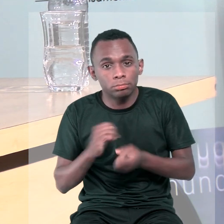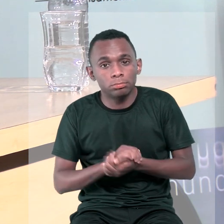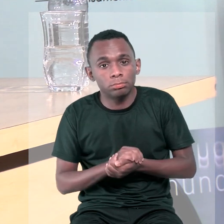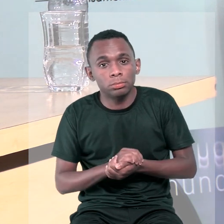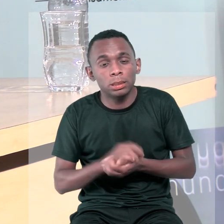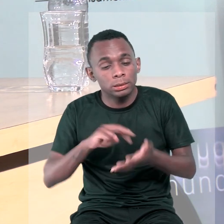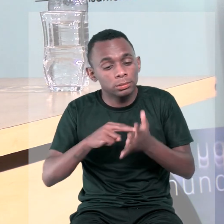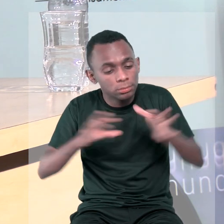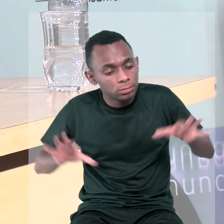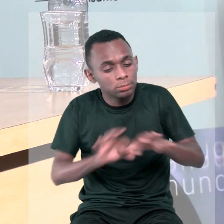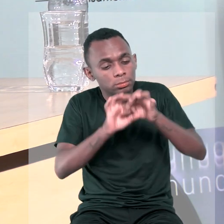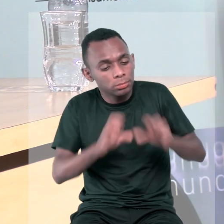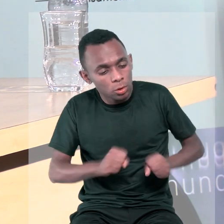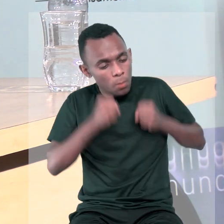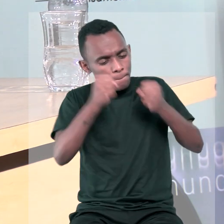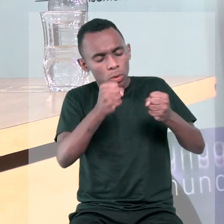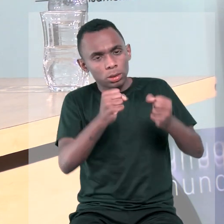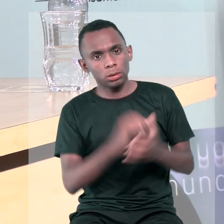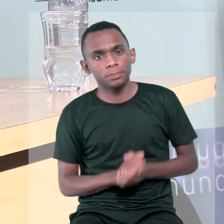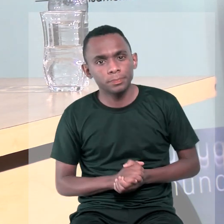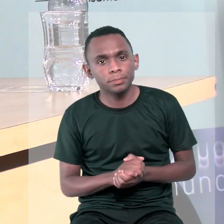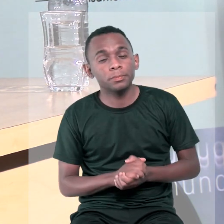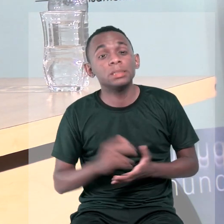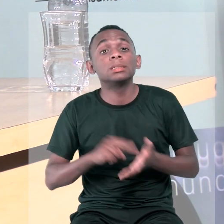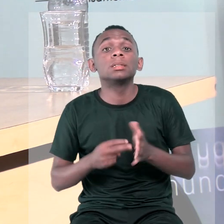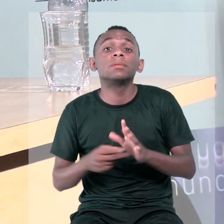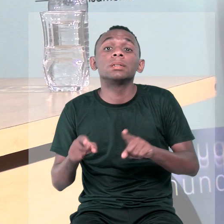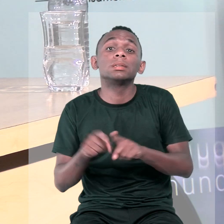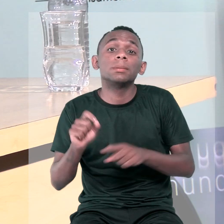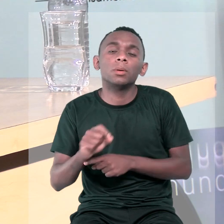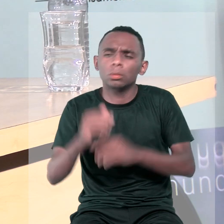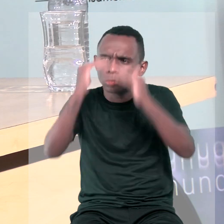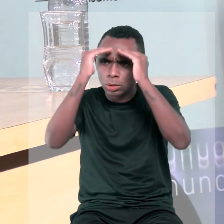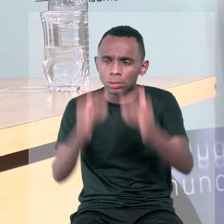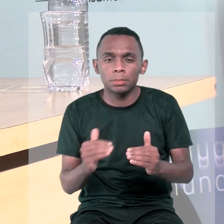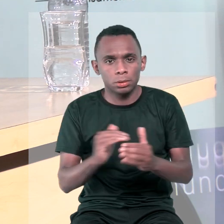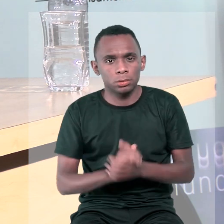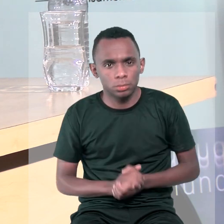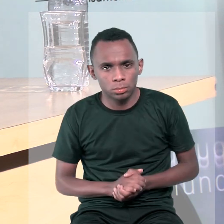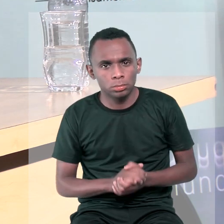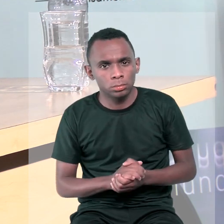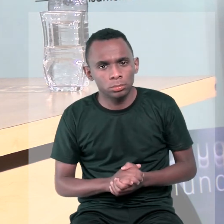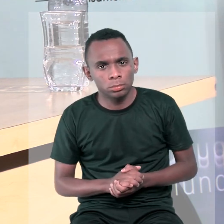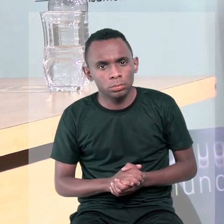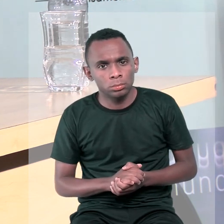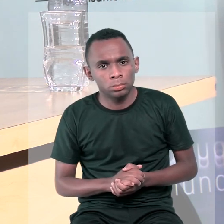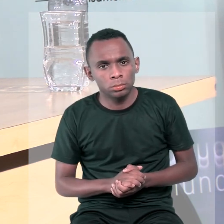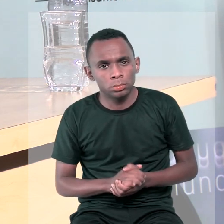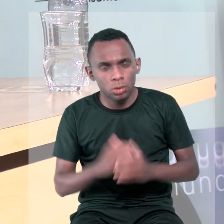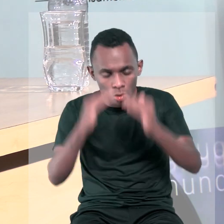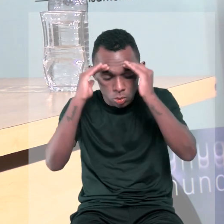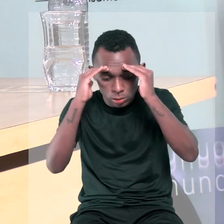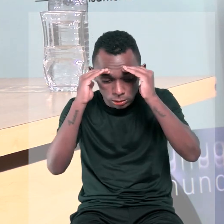para Arendt com a irreflexão. Quero dizer, a obediência, evidentemente, é a obediência cega.